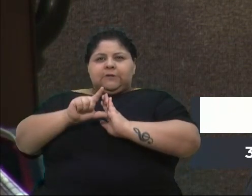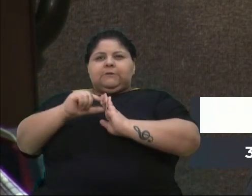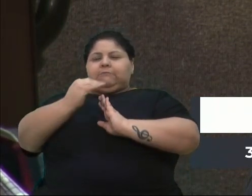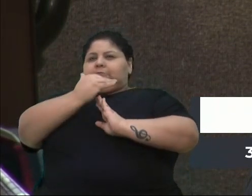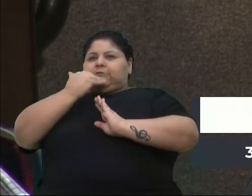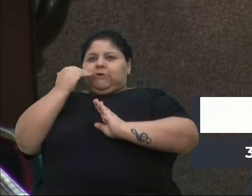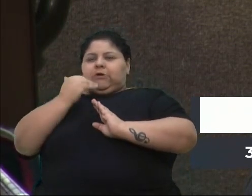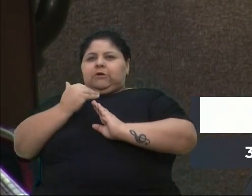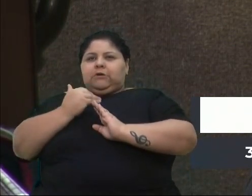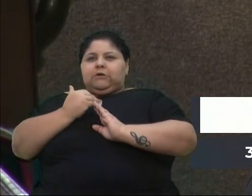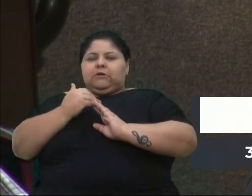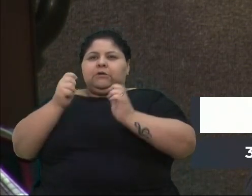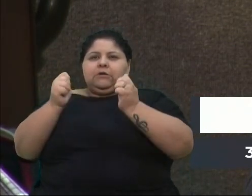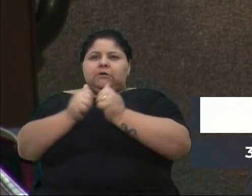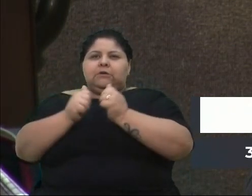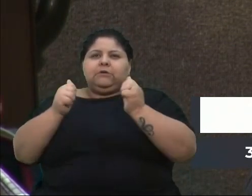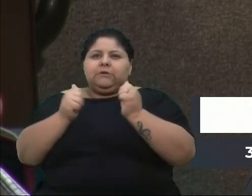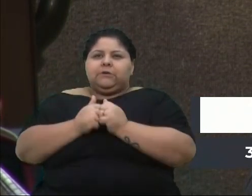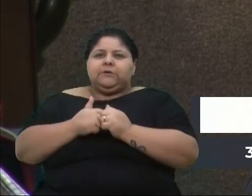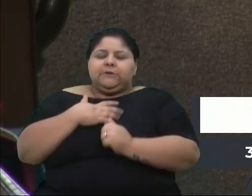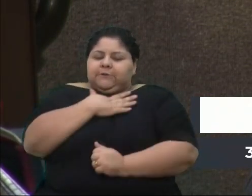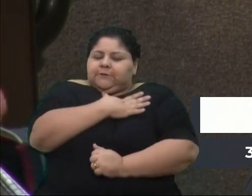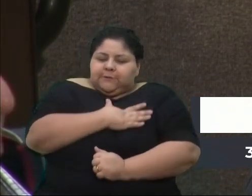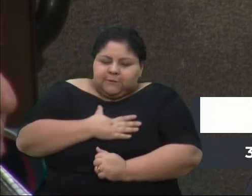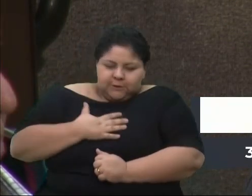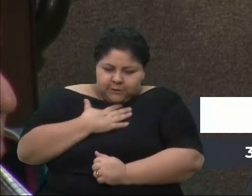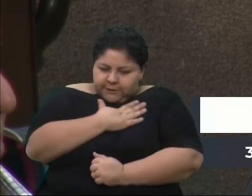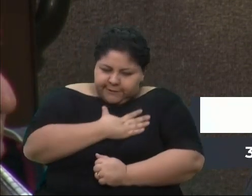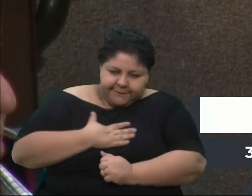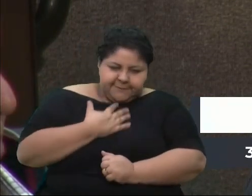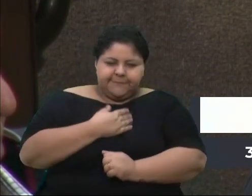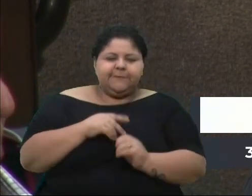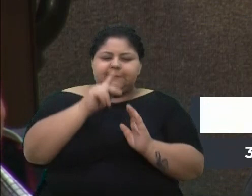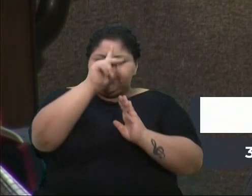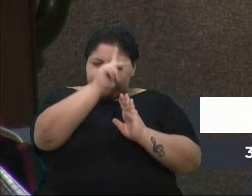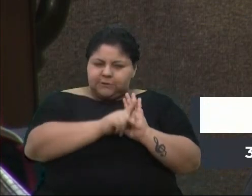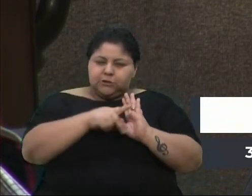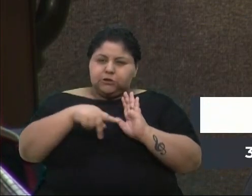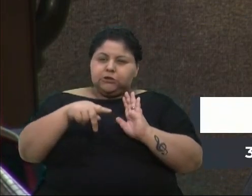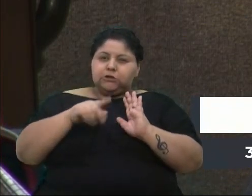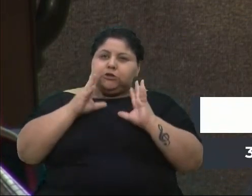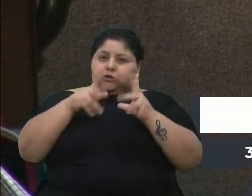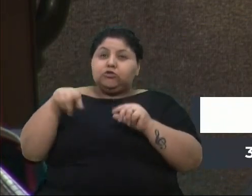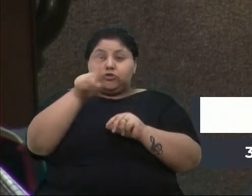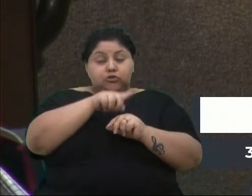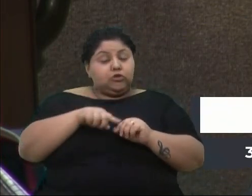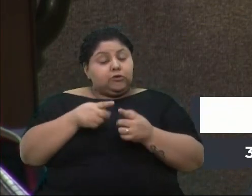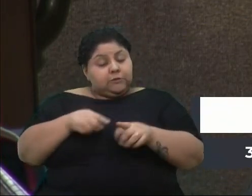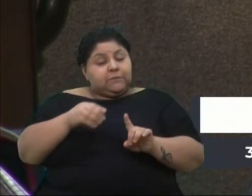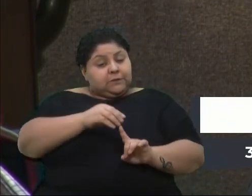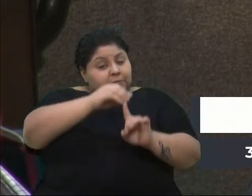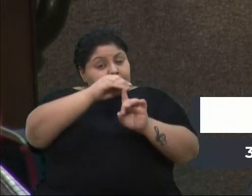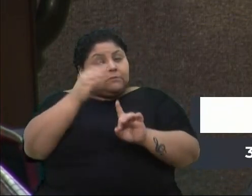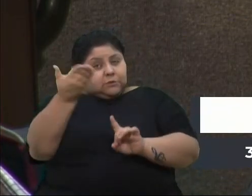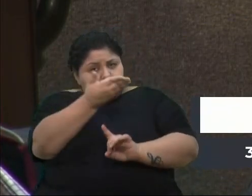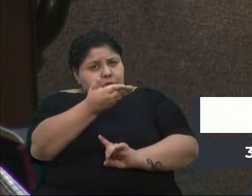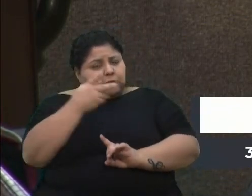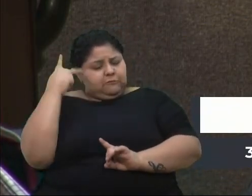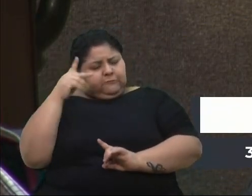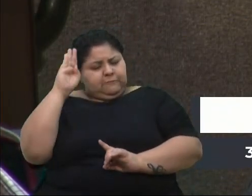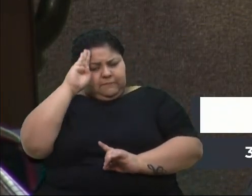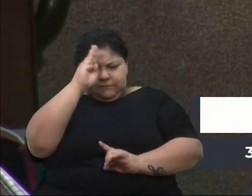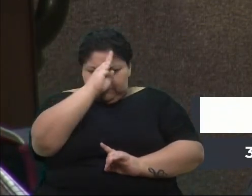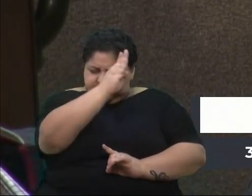prestigiar aquele projeto que tanto o senhor e todos nós aqui, mas principalmente o senhor que puxou, buscou, então,